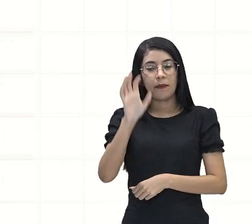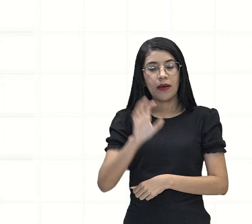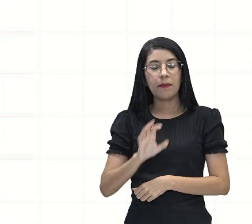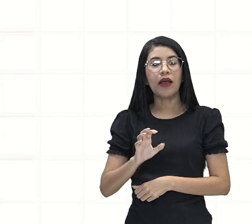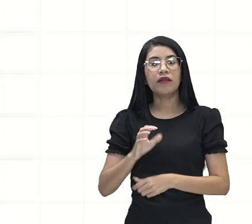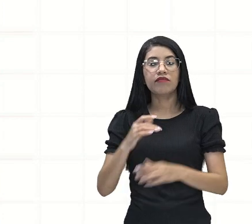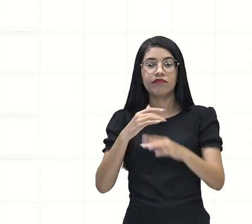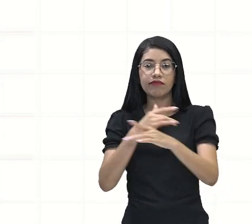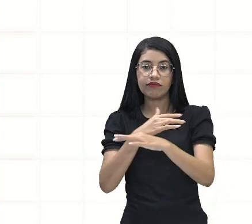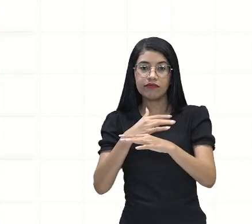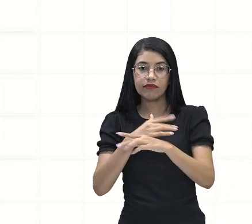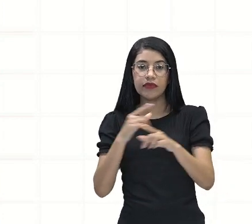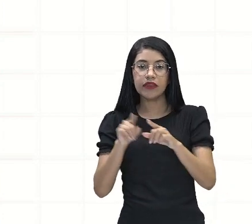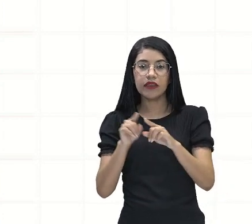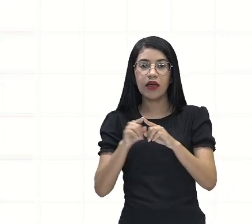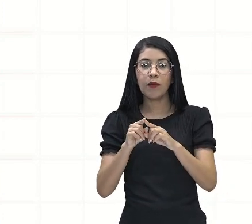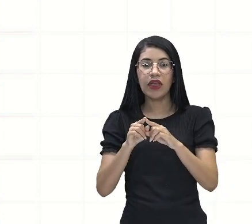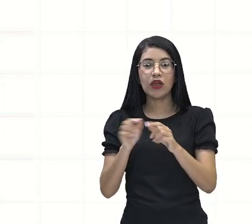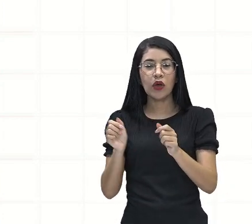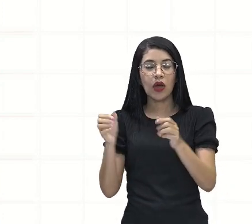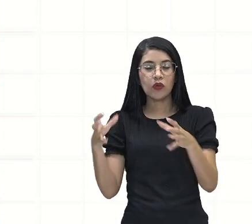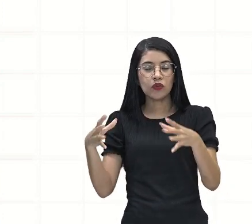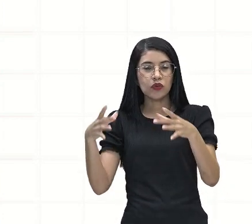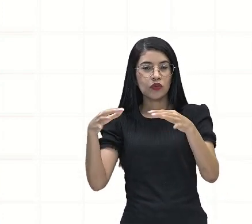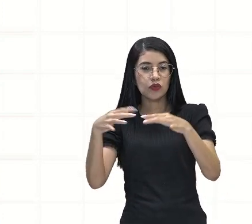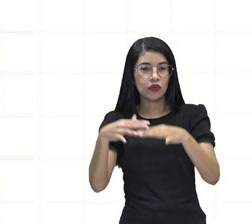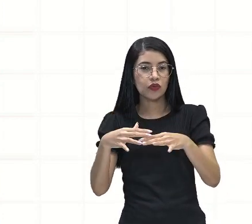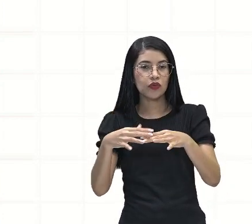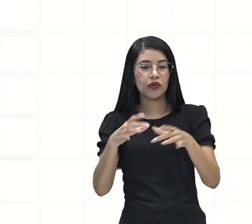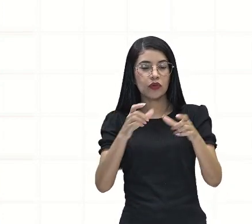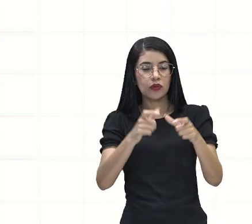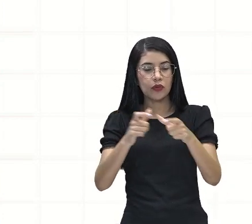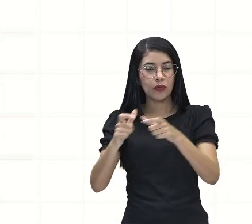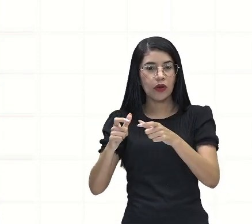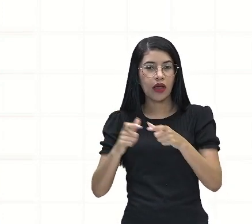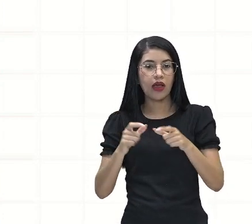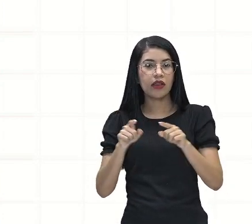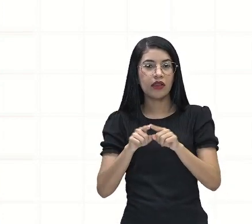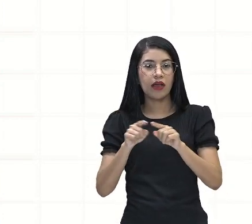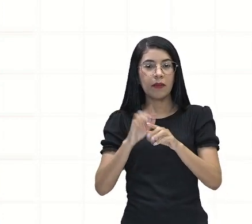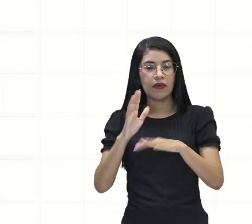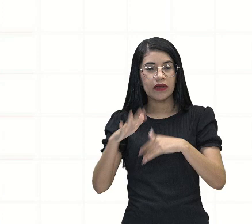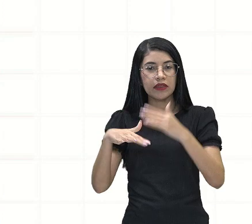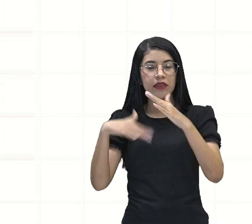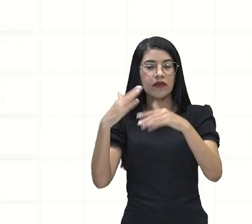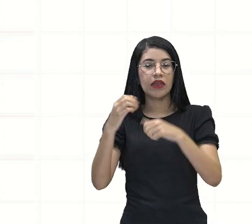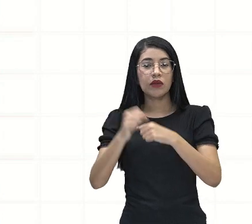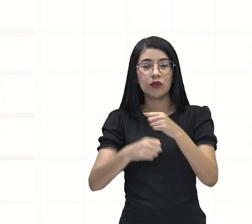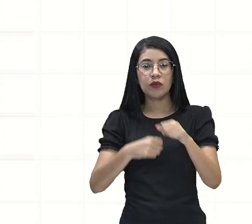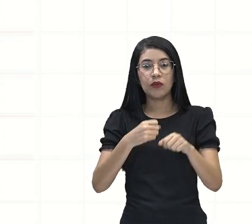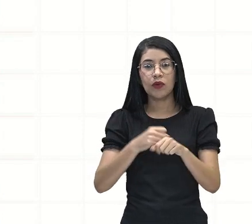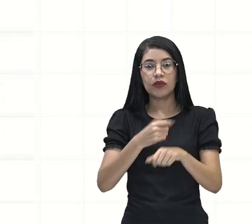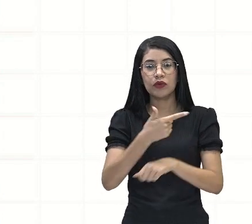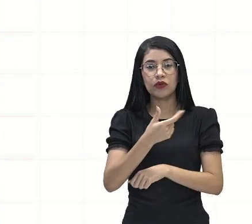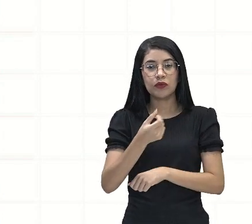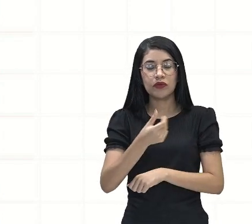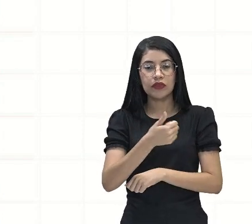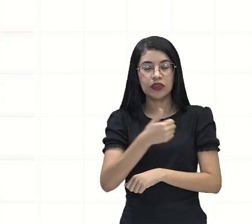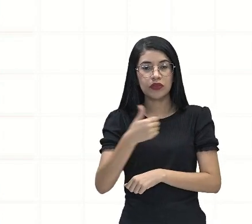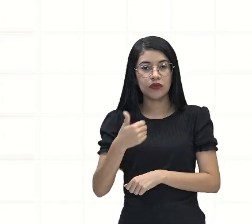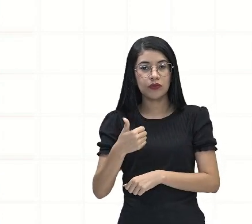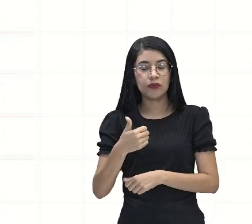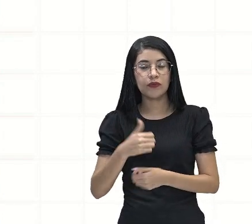metropolitanas aglomerações urbanas e regiões gradas de desenvolvimento 2021 é o ano do